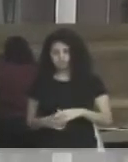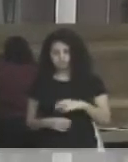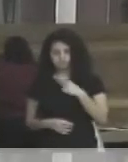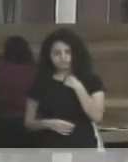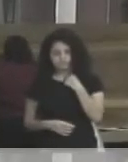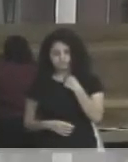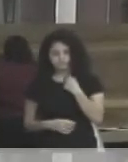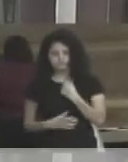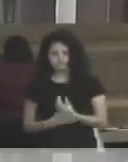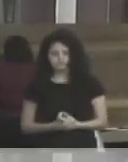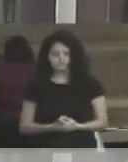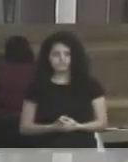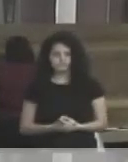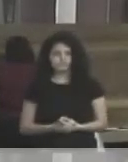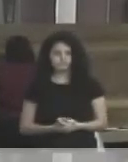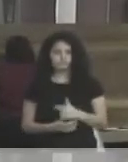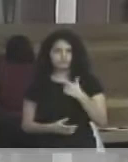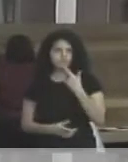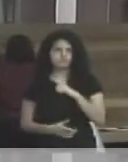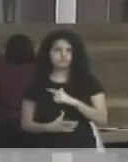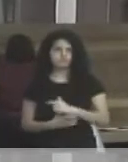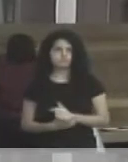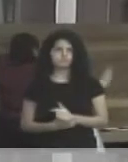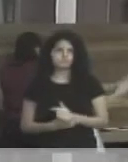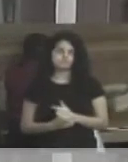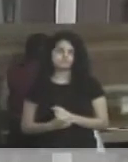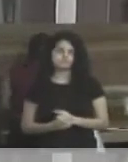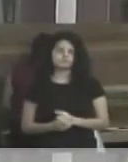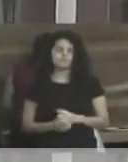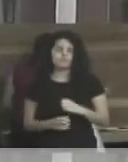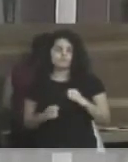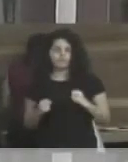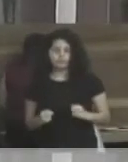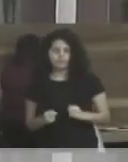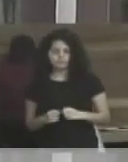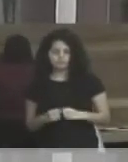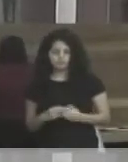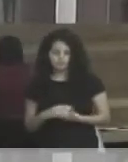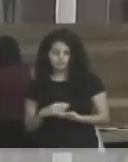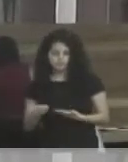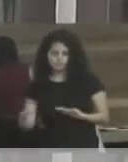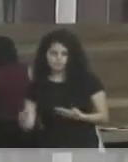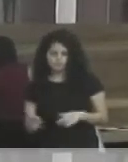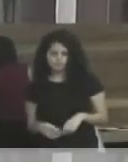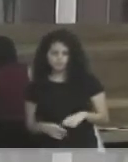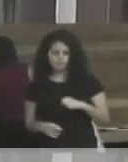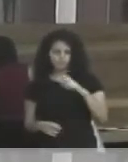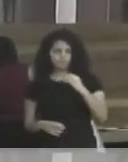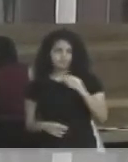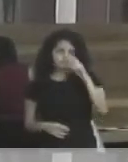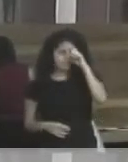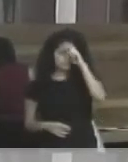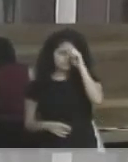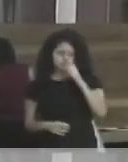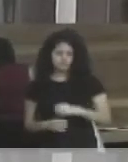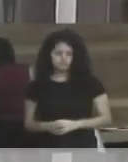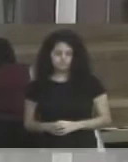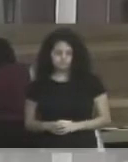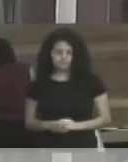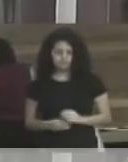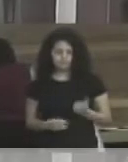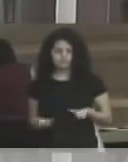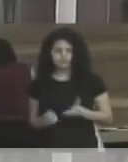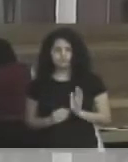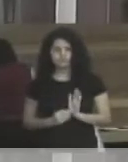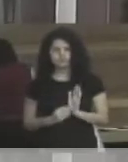né? E aí isso, né, pode até causar alguma complicação a mais. Então, a gente apresenta esse